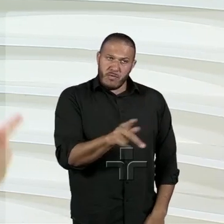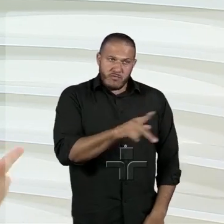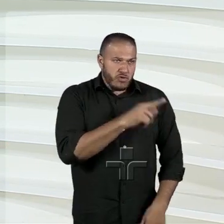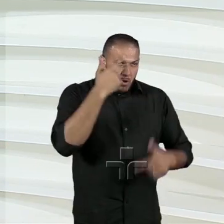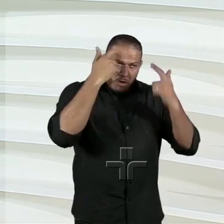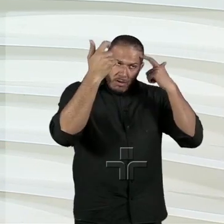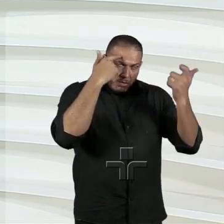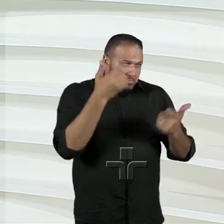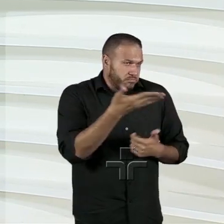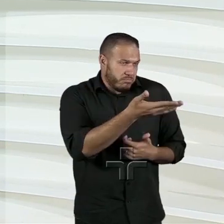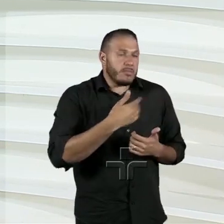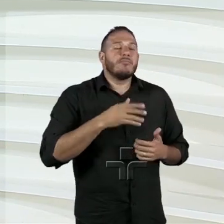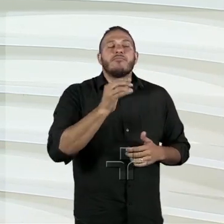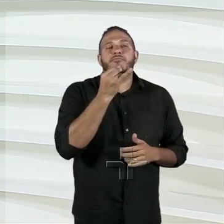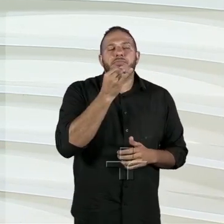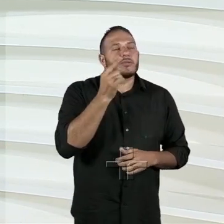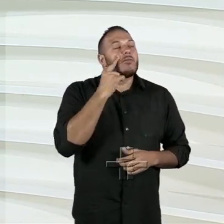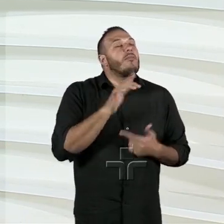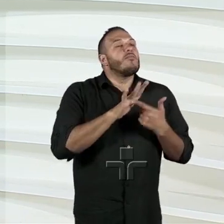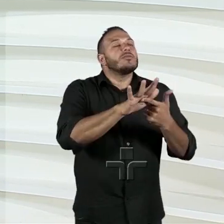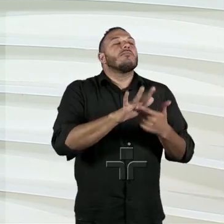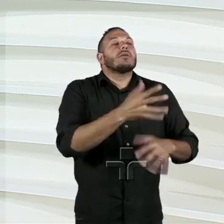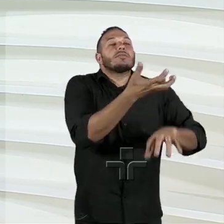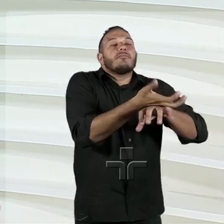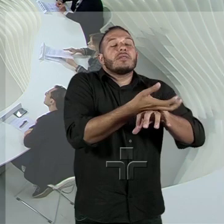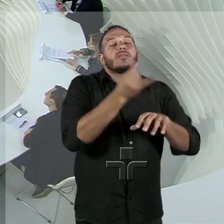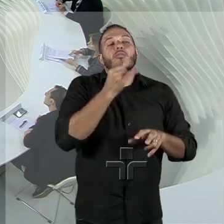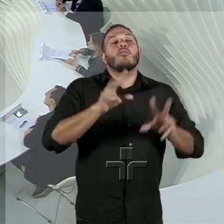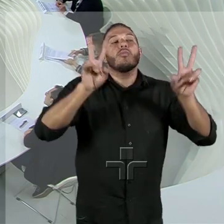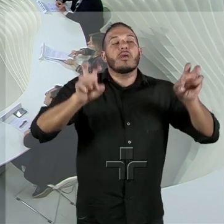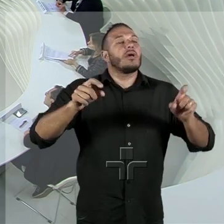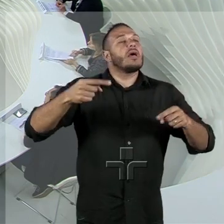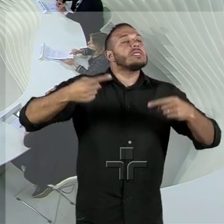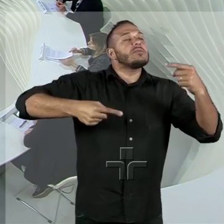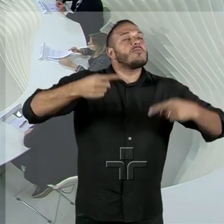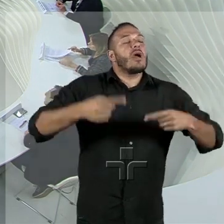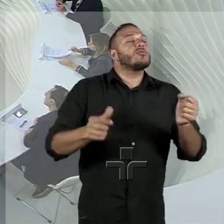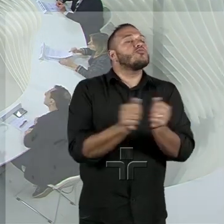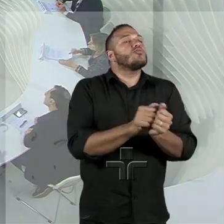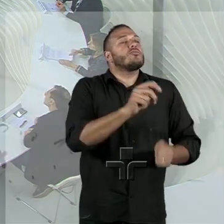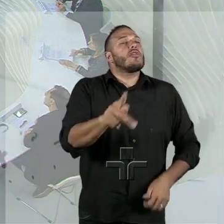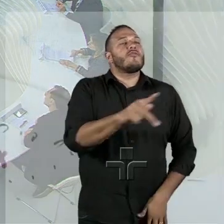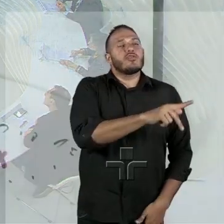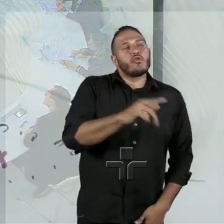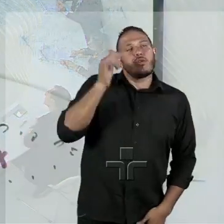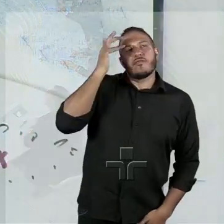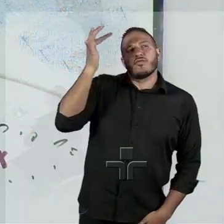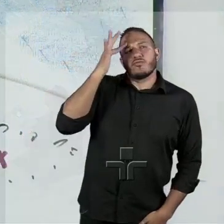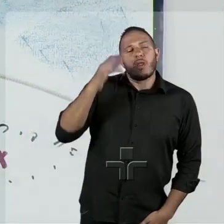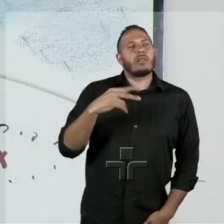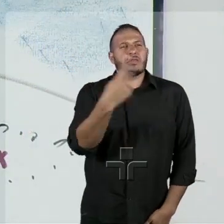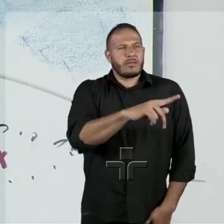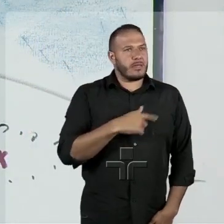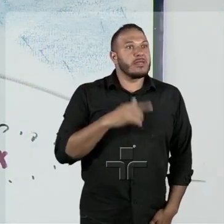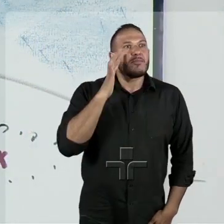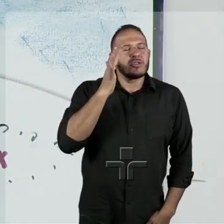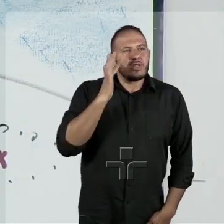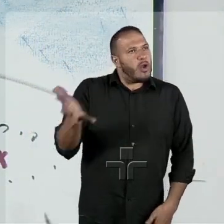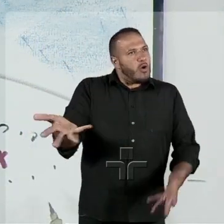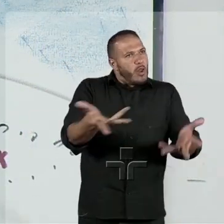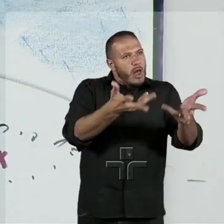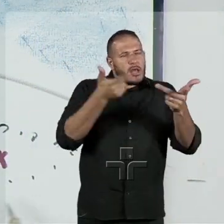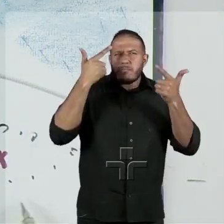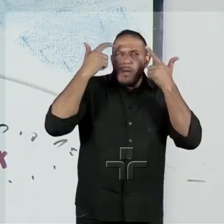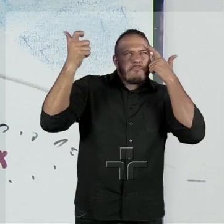por exemplo, uma disciplina de debate no ensino médio com o professor de filosofia sendo professor dessa disciplina? Imagina a riqueza. A gente vê